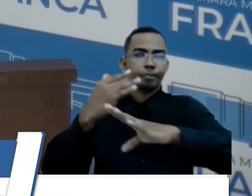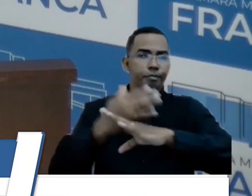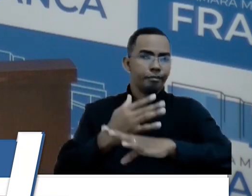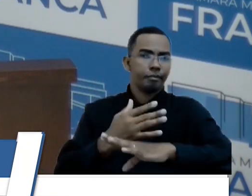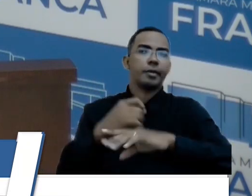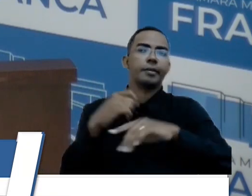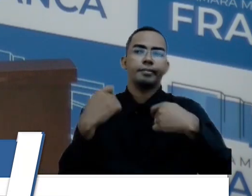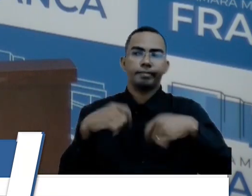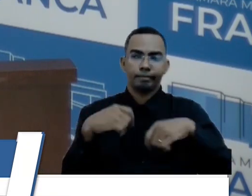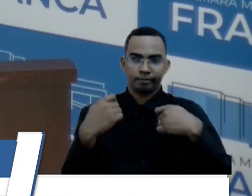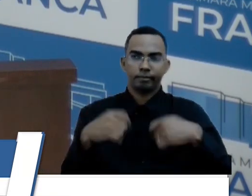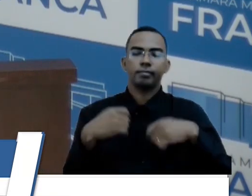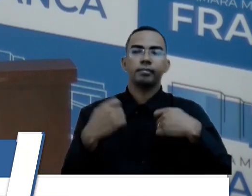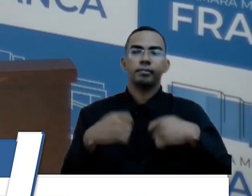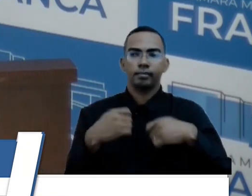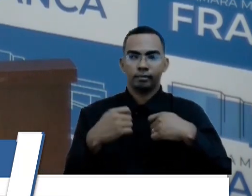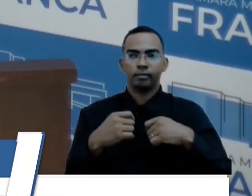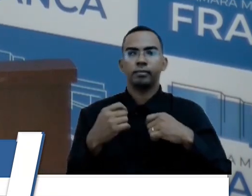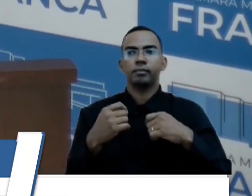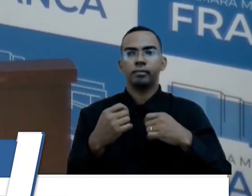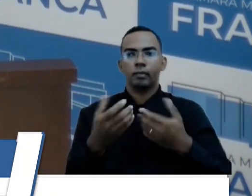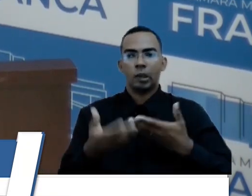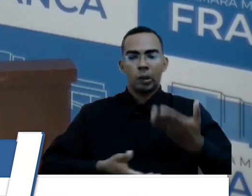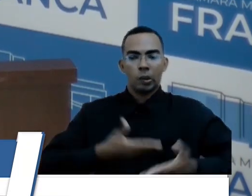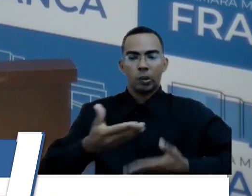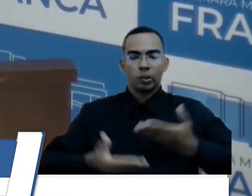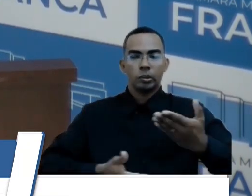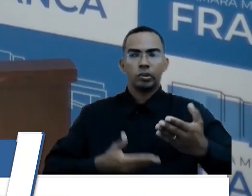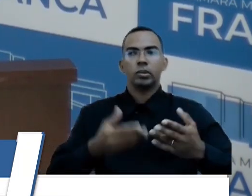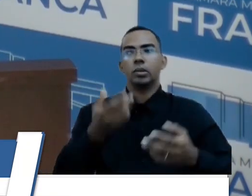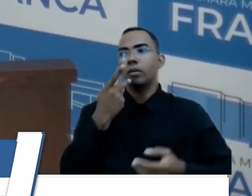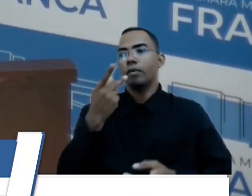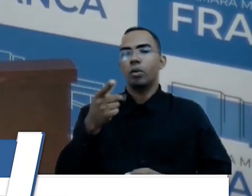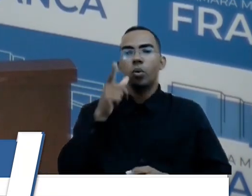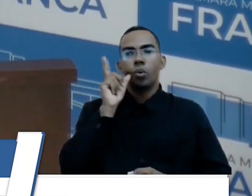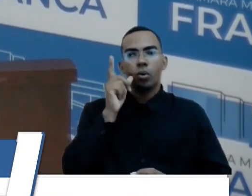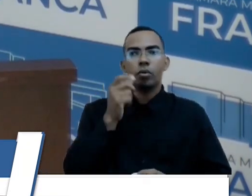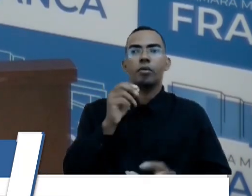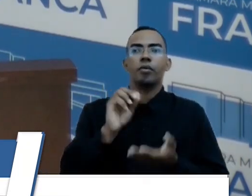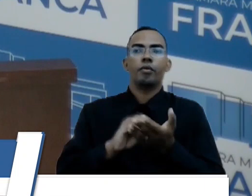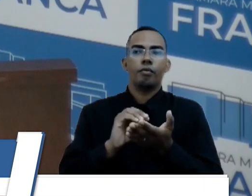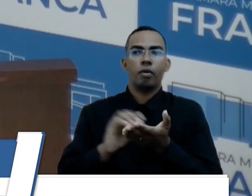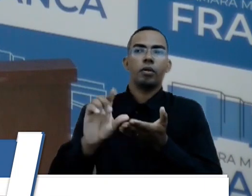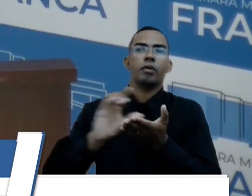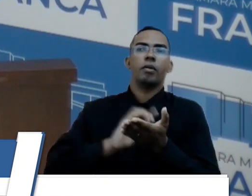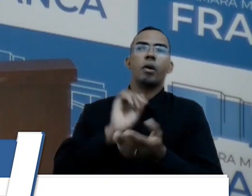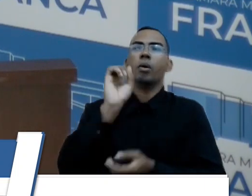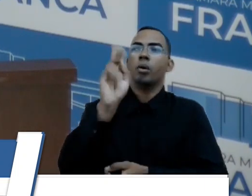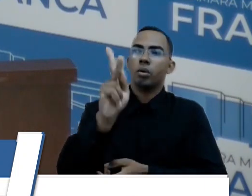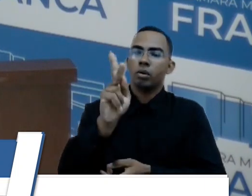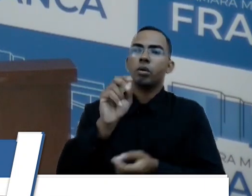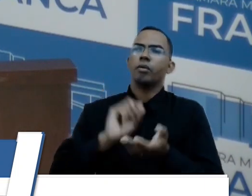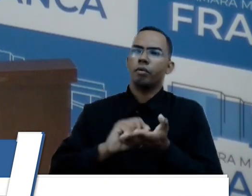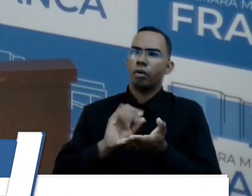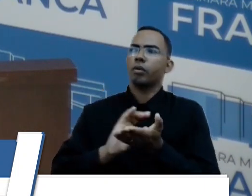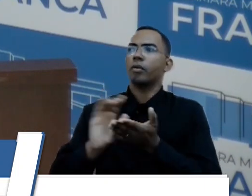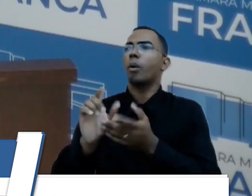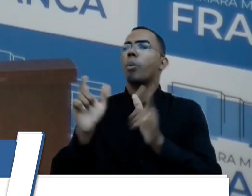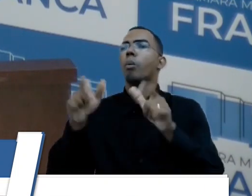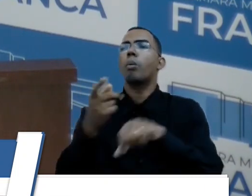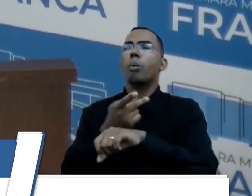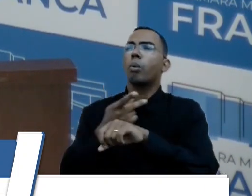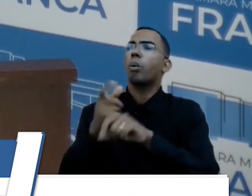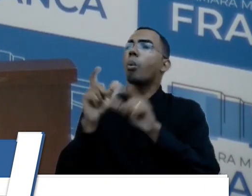precisa mais serviço. Como ela disse ontem, falta verba. Ok, falta verba, vamos atrás de verba. Da